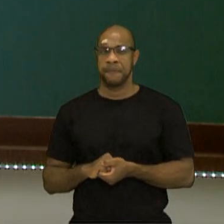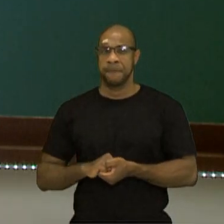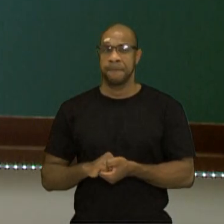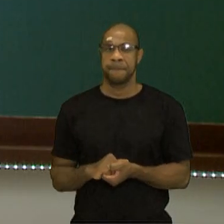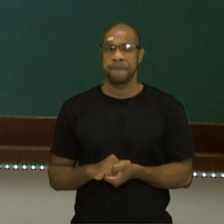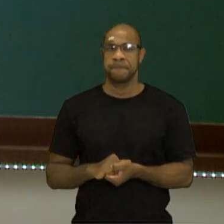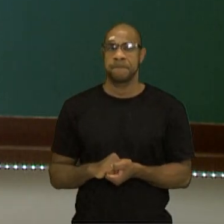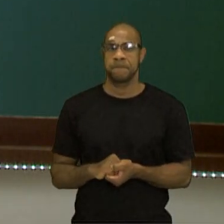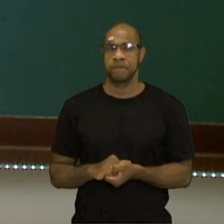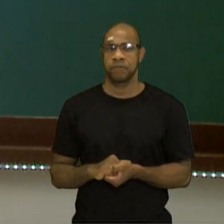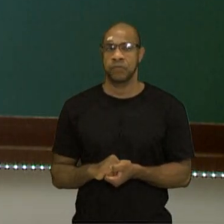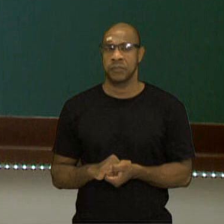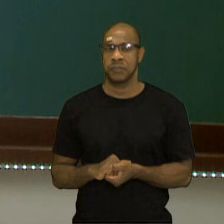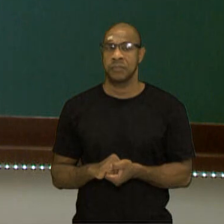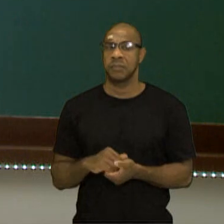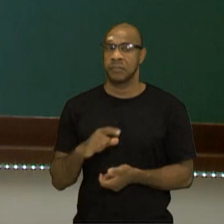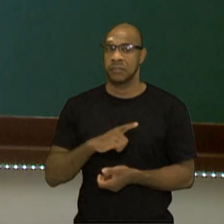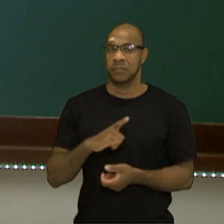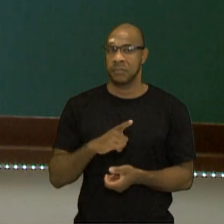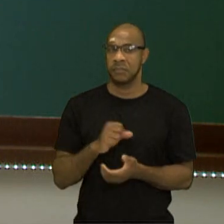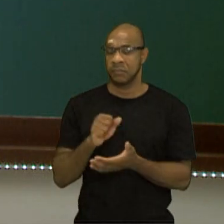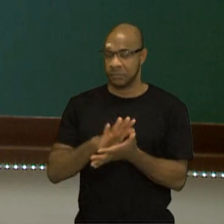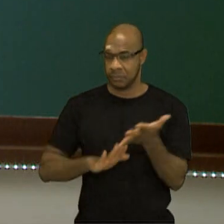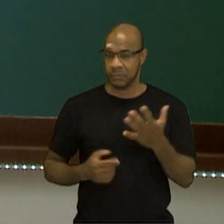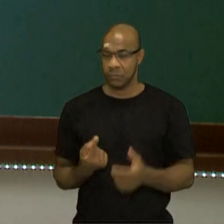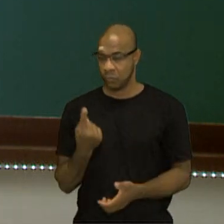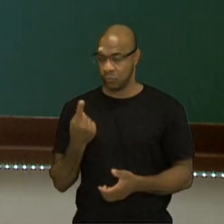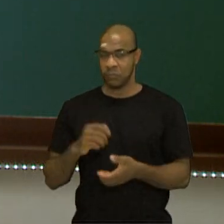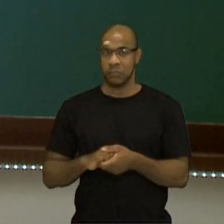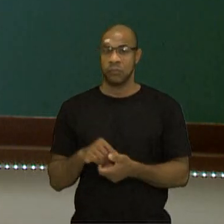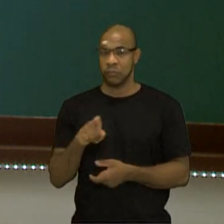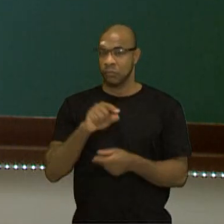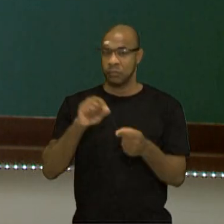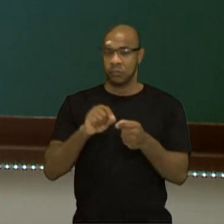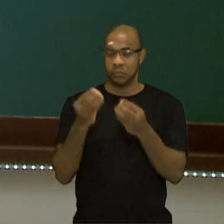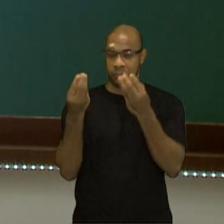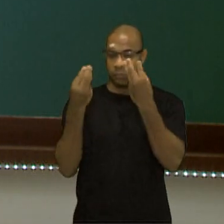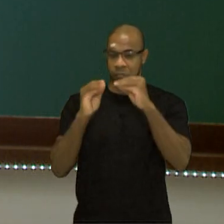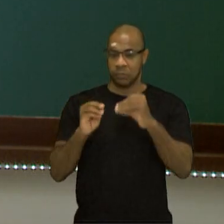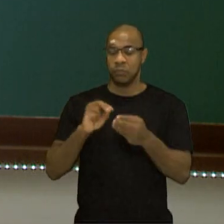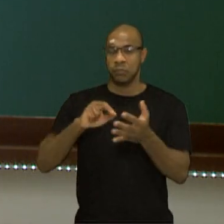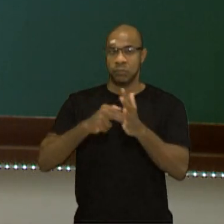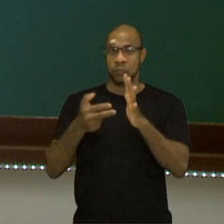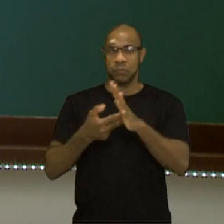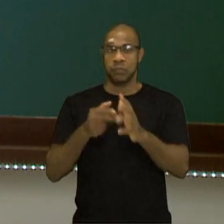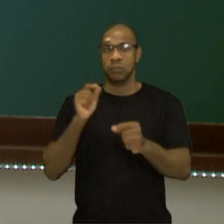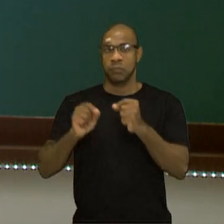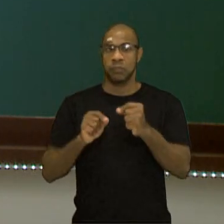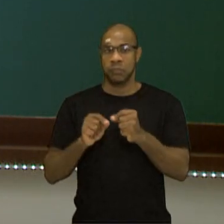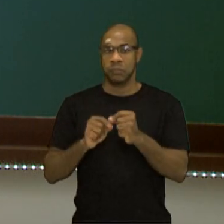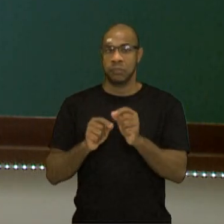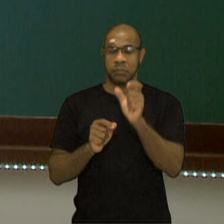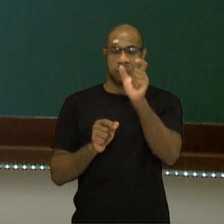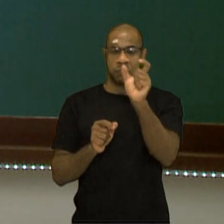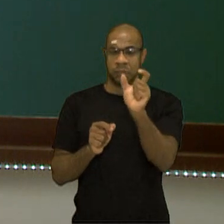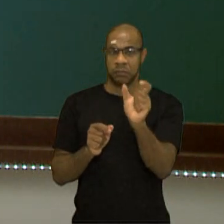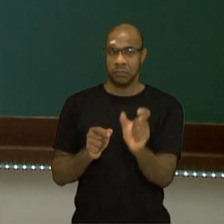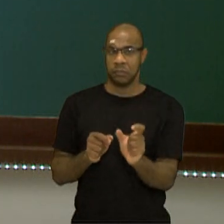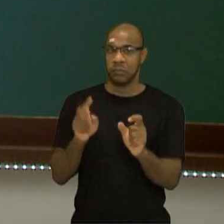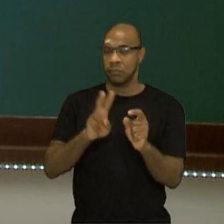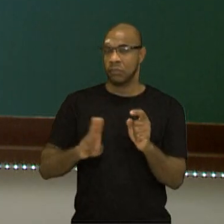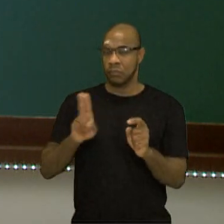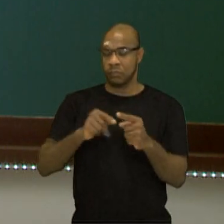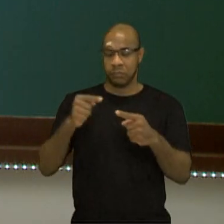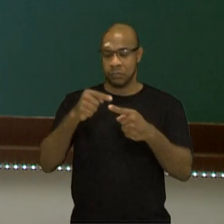Write their meaning. Nós temos já aqui uma atividade 1, que você vai colocar ali o significado dessas palavrinhas que nós